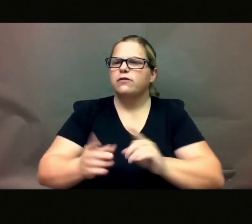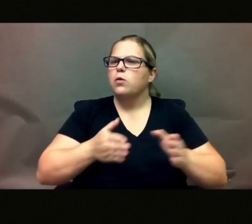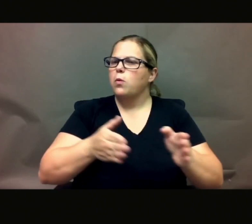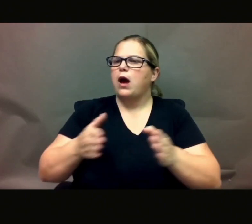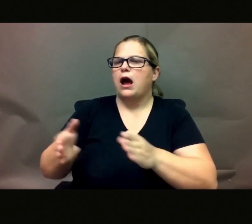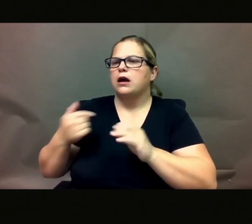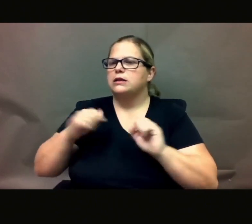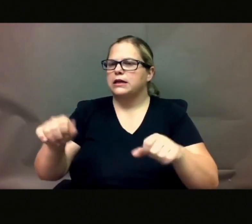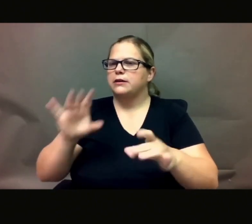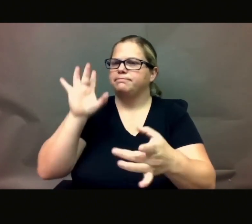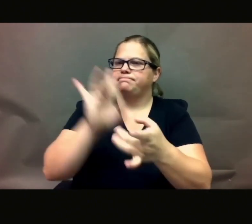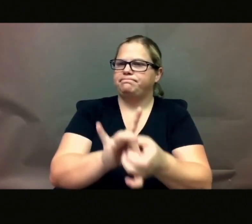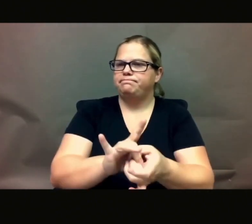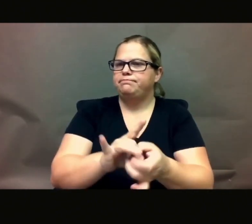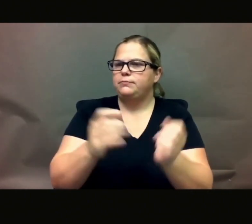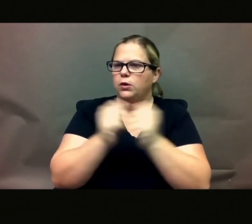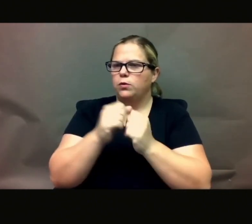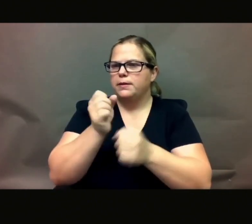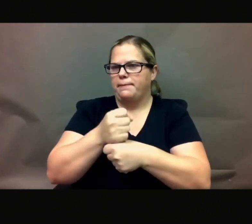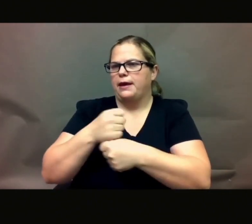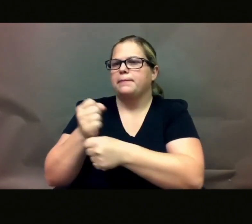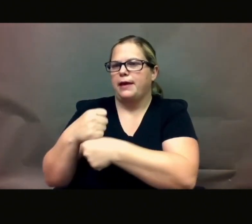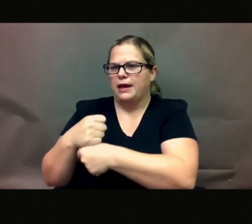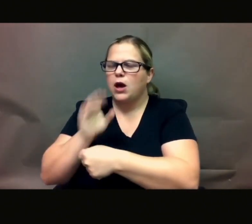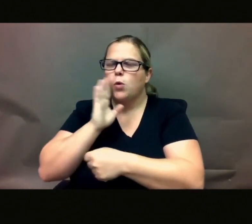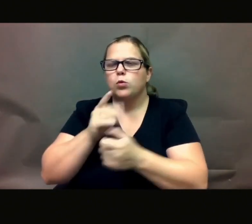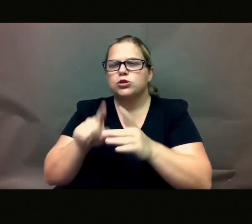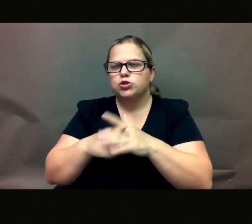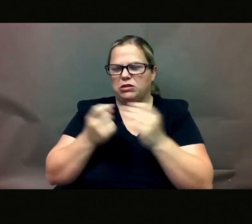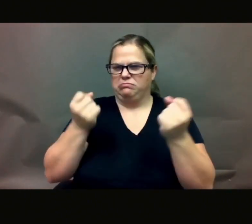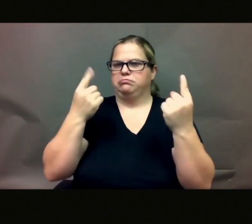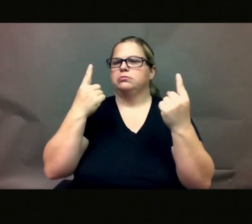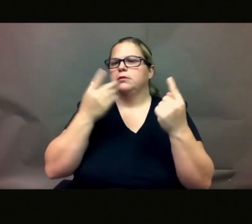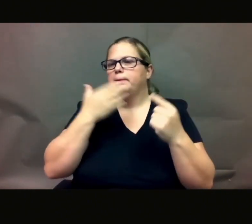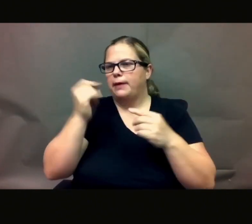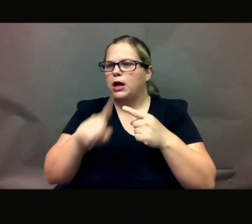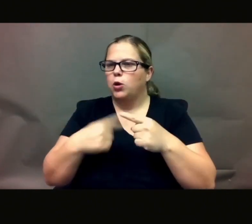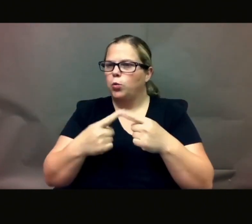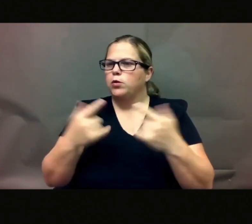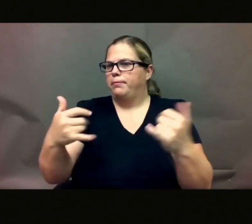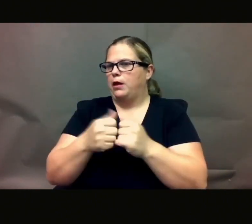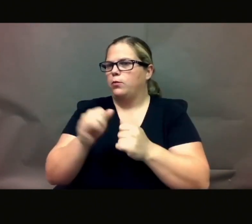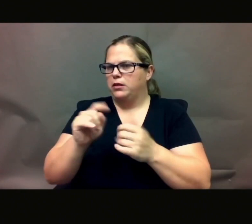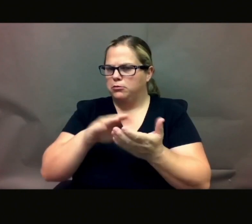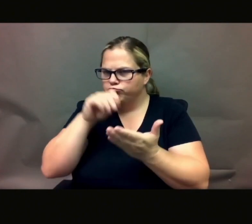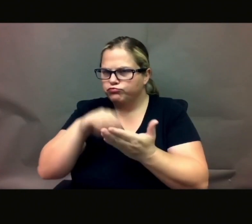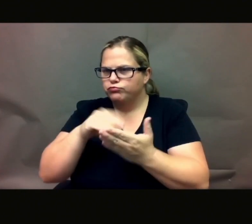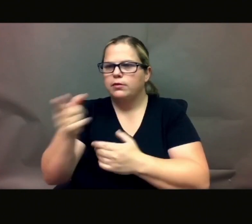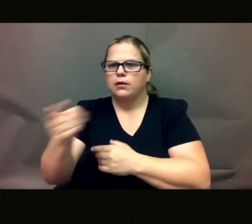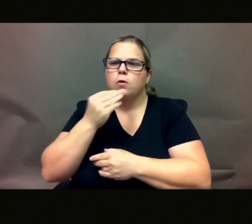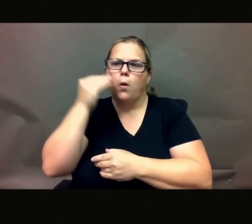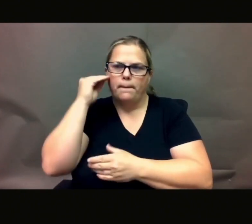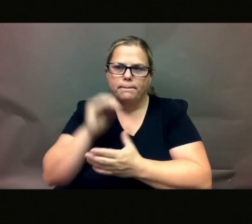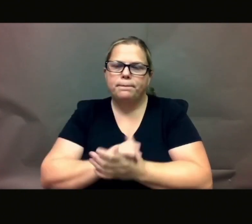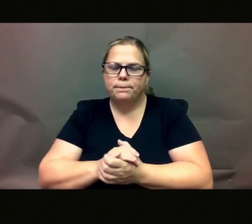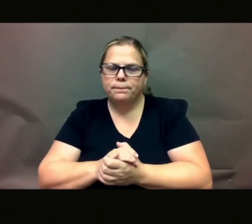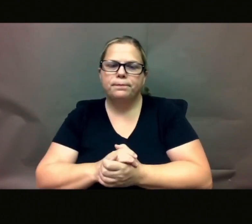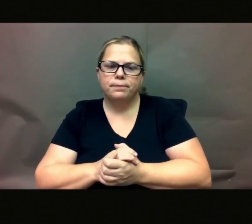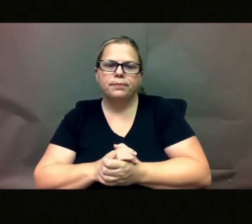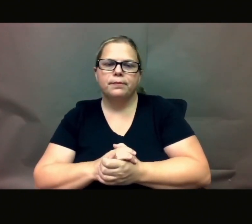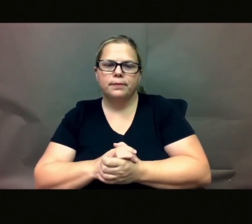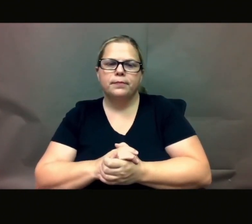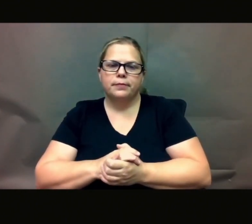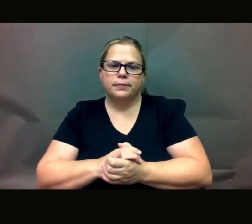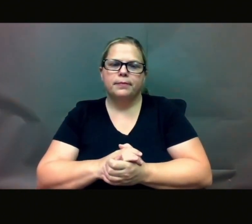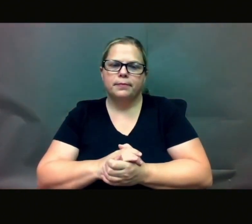Há maneiras diferentes de criar conexões com o Makemake. E vai ser muito mais legal quando vocês tentarem